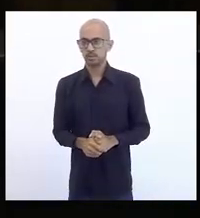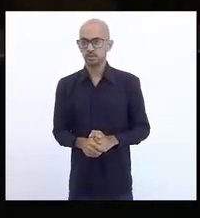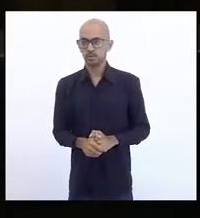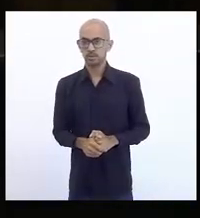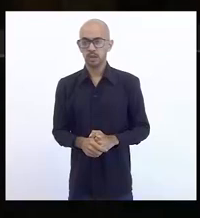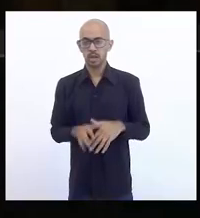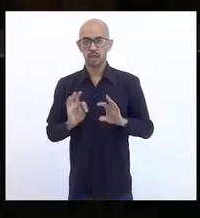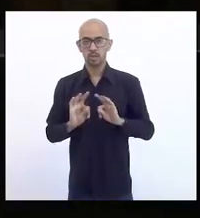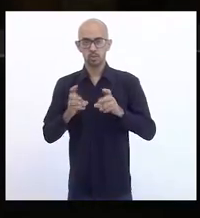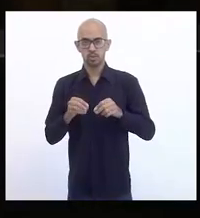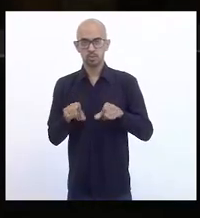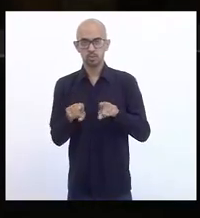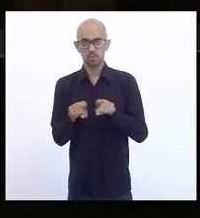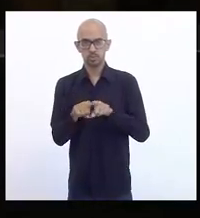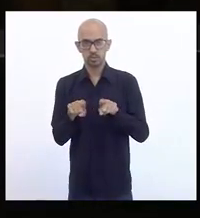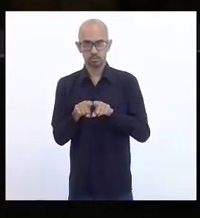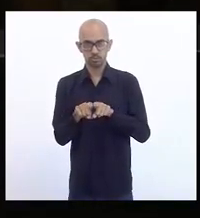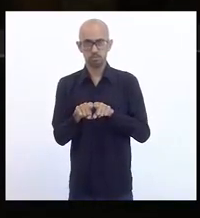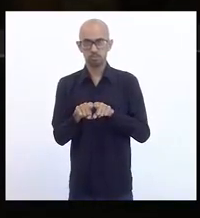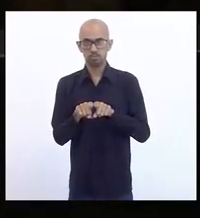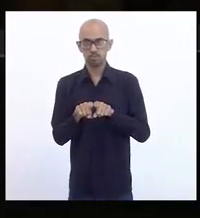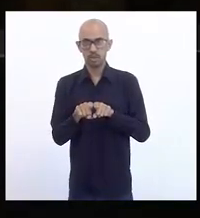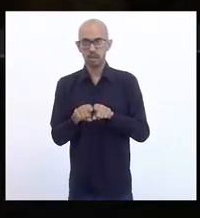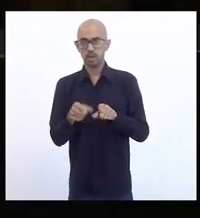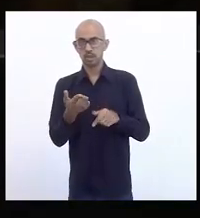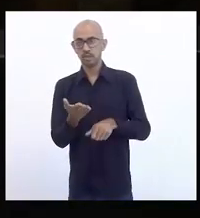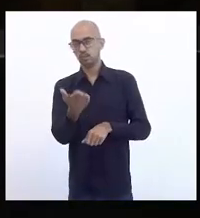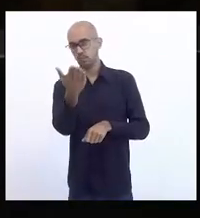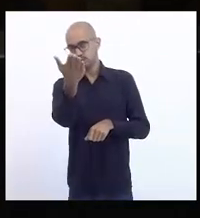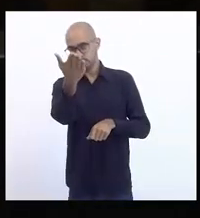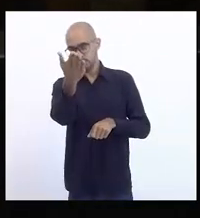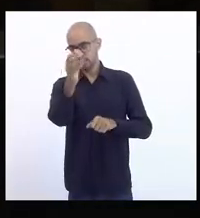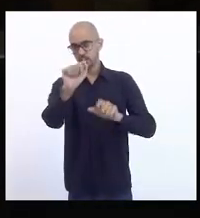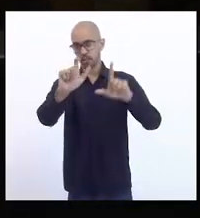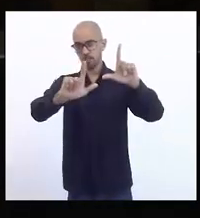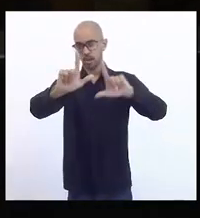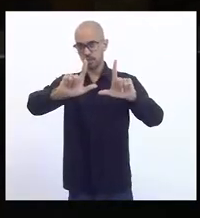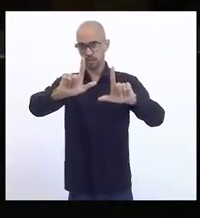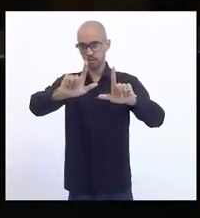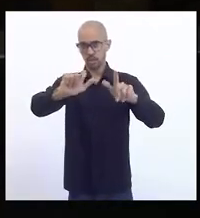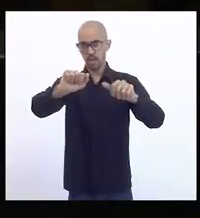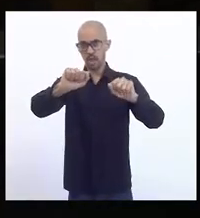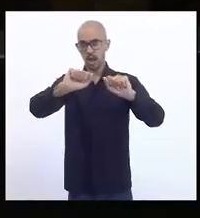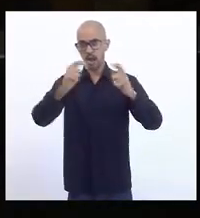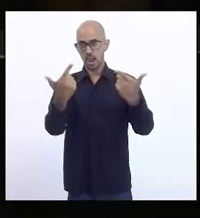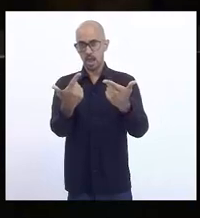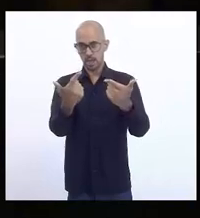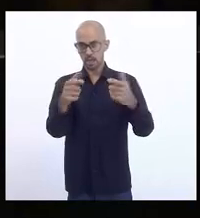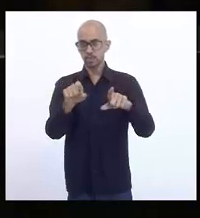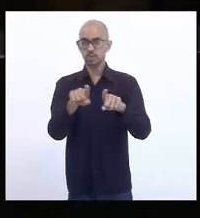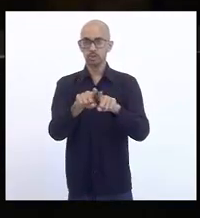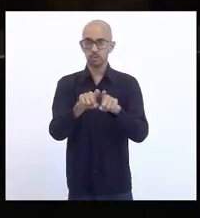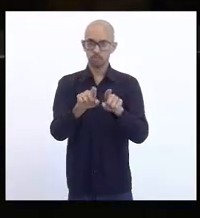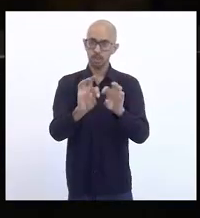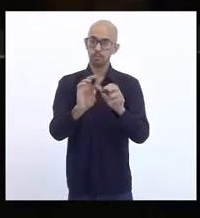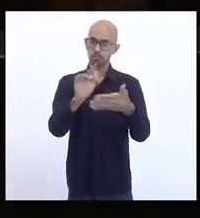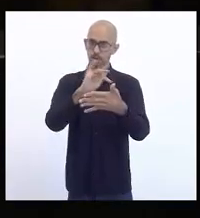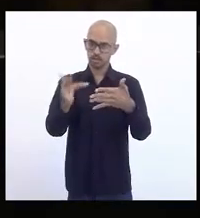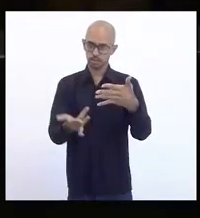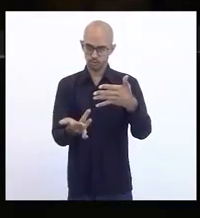aqueles que nos assistem pela TV Alerj, aqueles que nos acompanham pelas redes sociais.